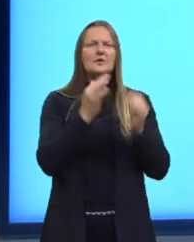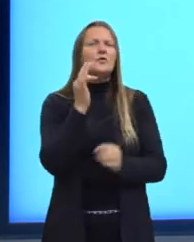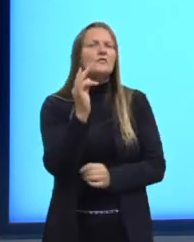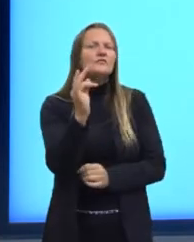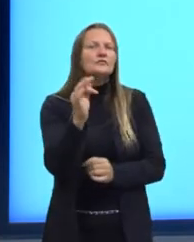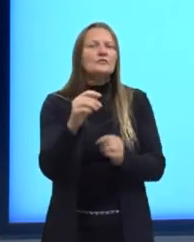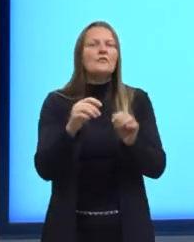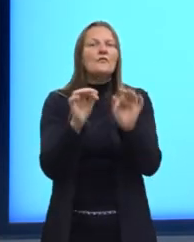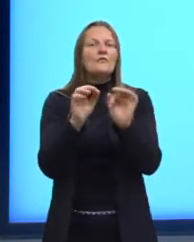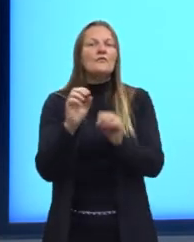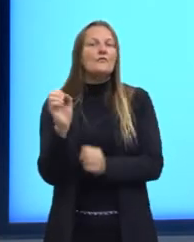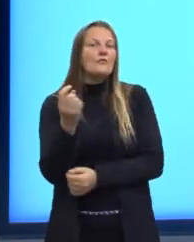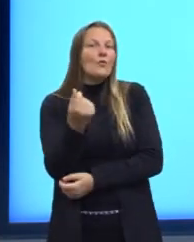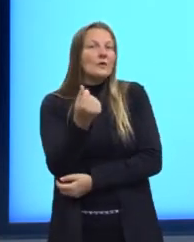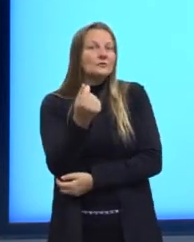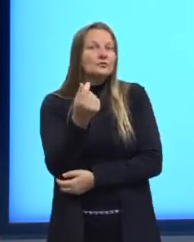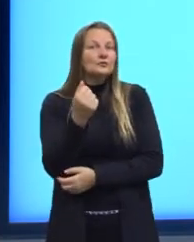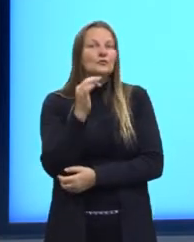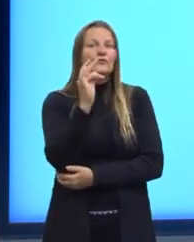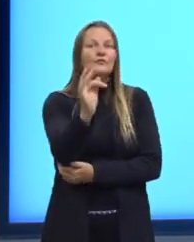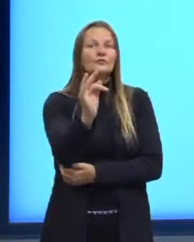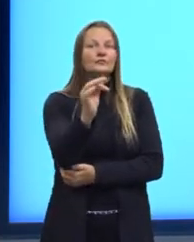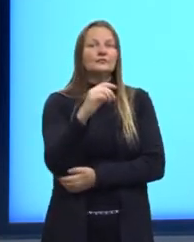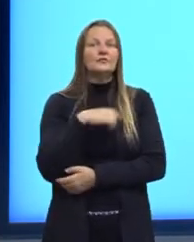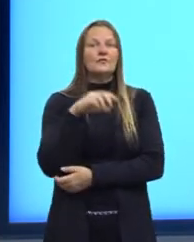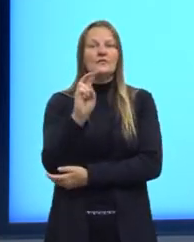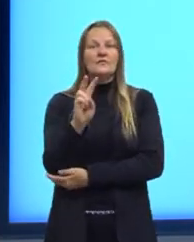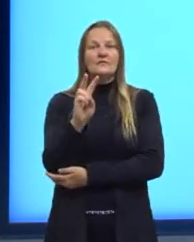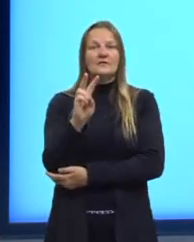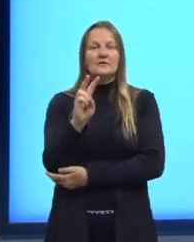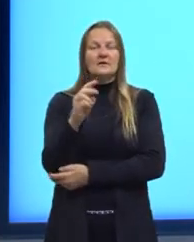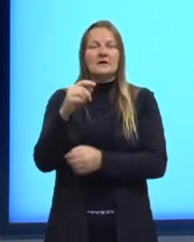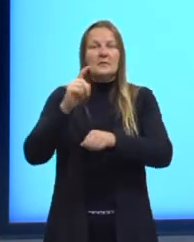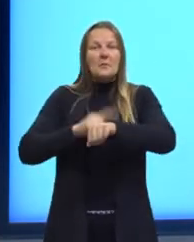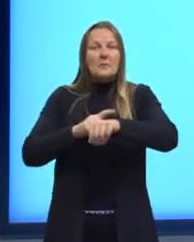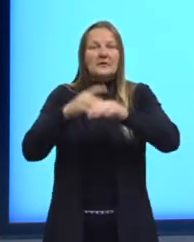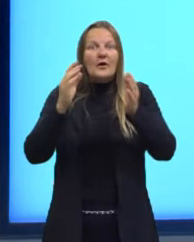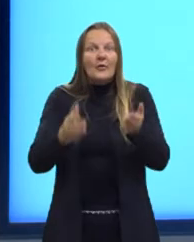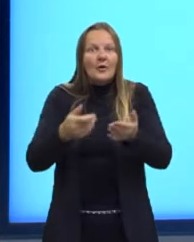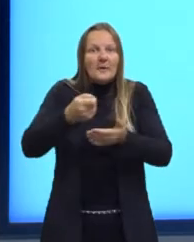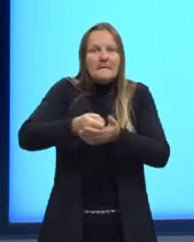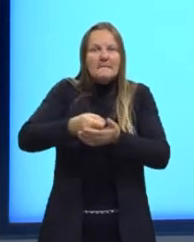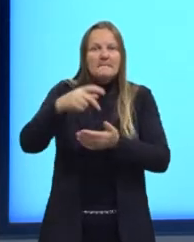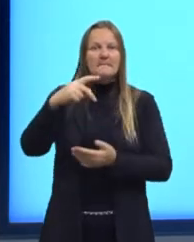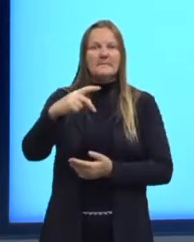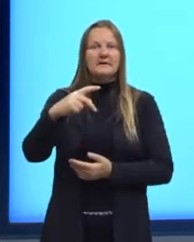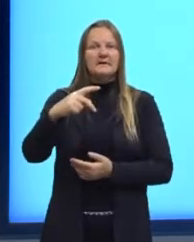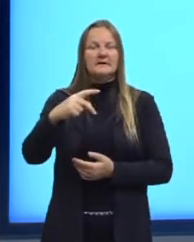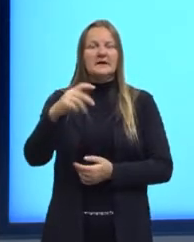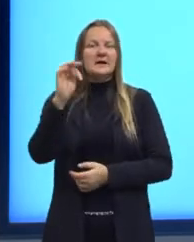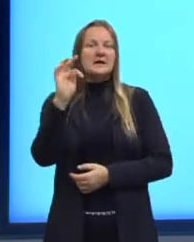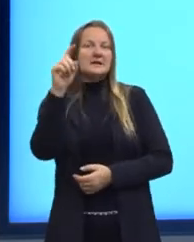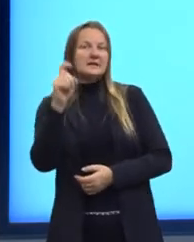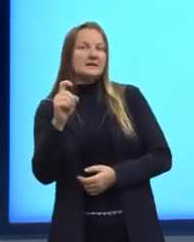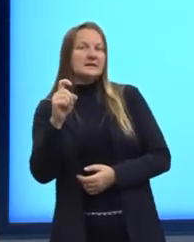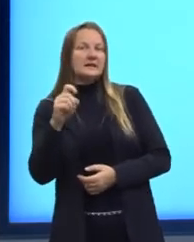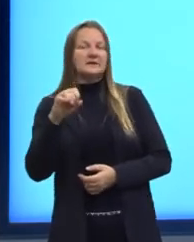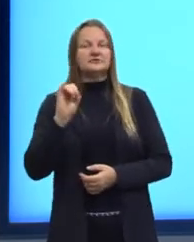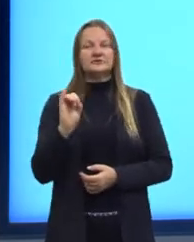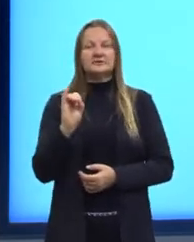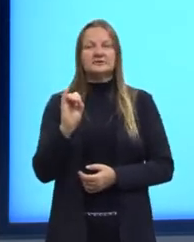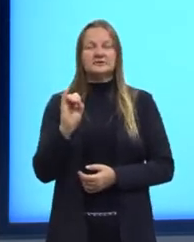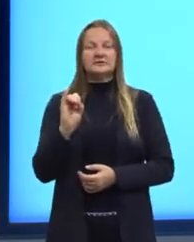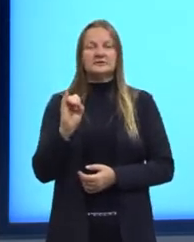nós chamamos então o valor futuro de v o valor presente de p a taxa de